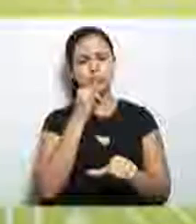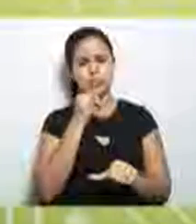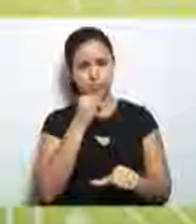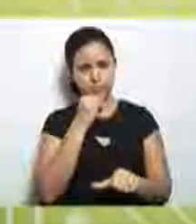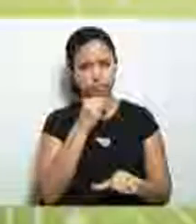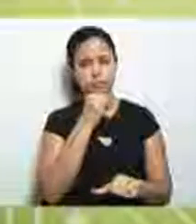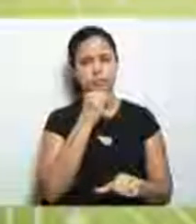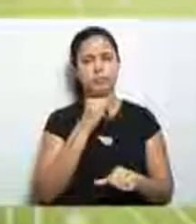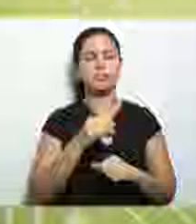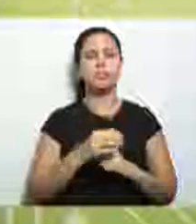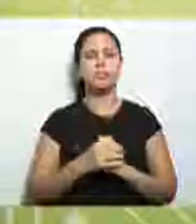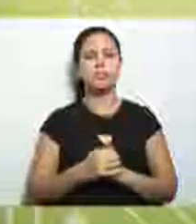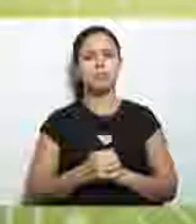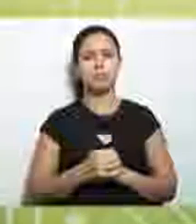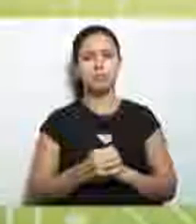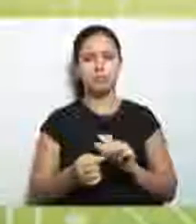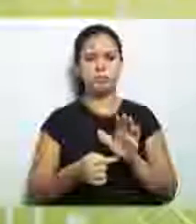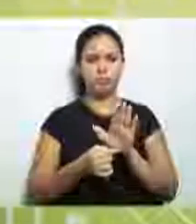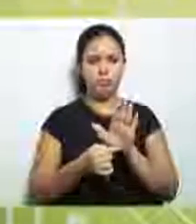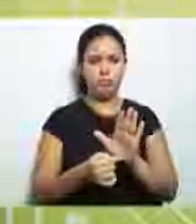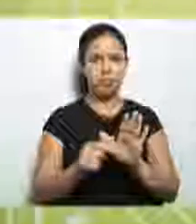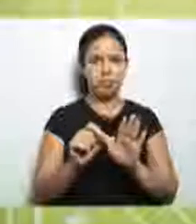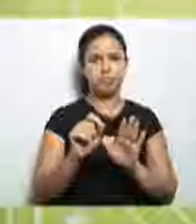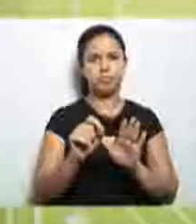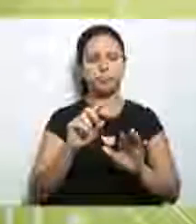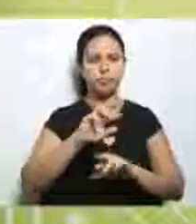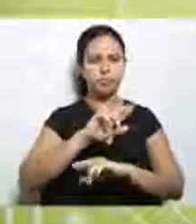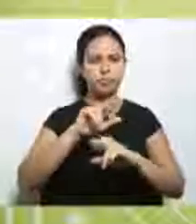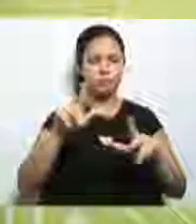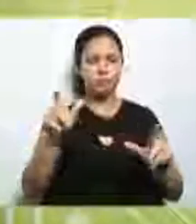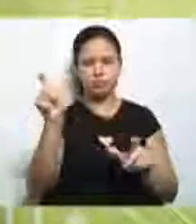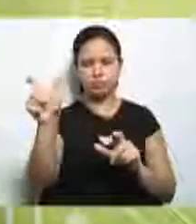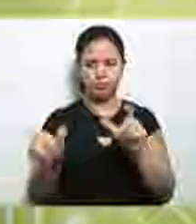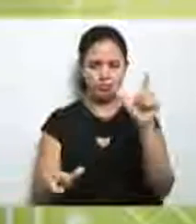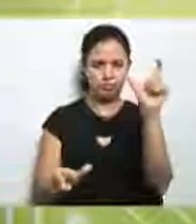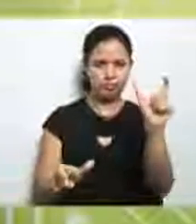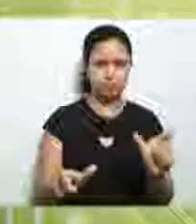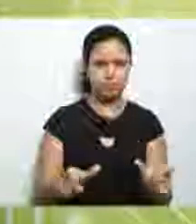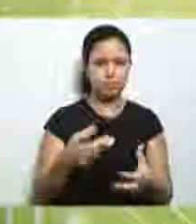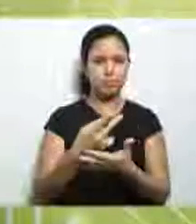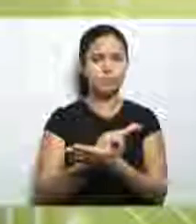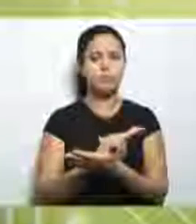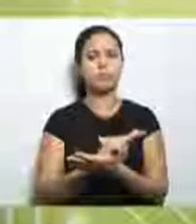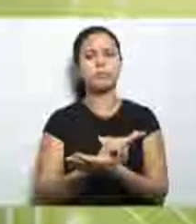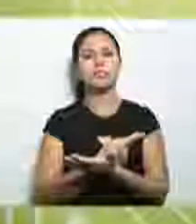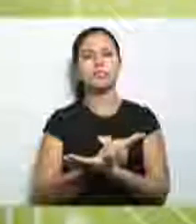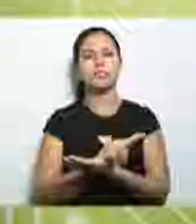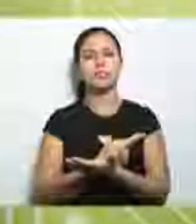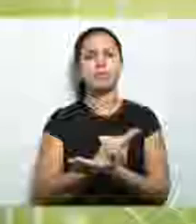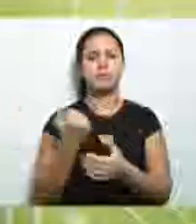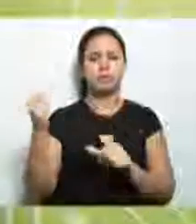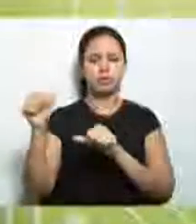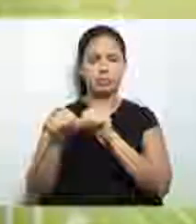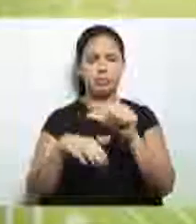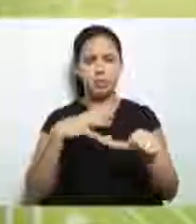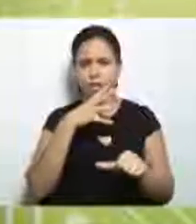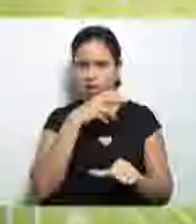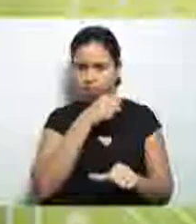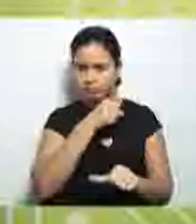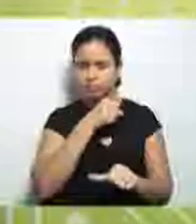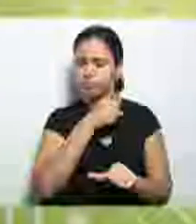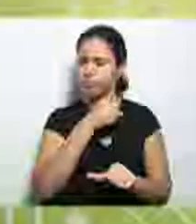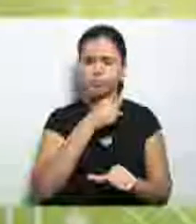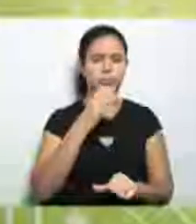exemplificam, né? Eles trazem para a gente essa diferença que aconteceu, que não foi uma transformação rápida, foi